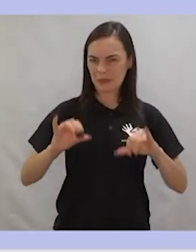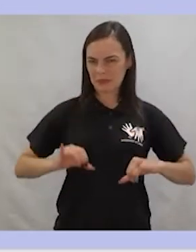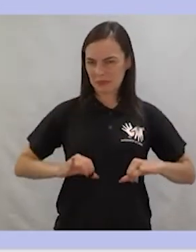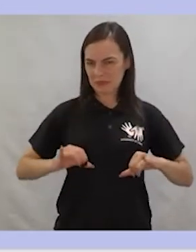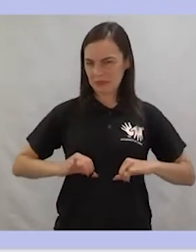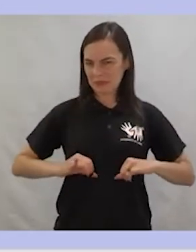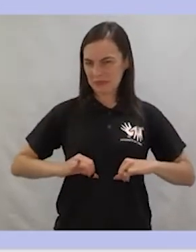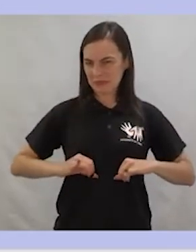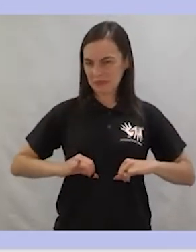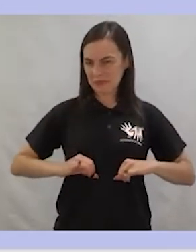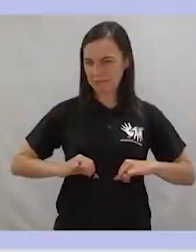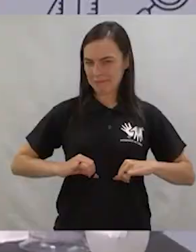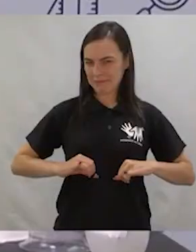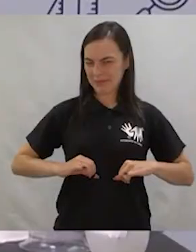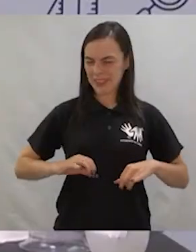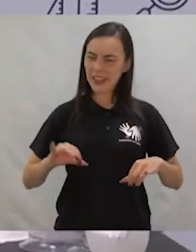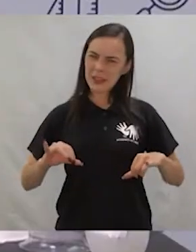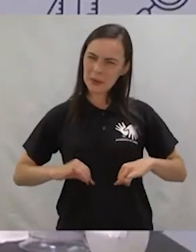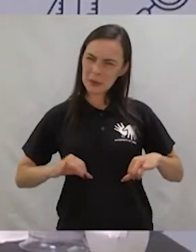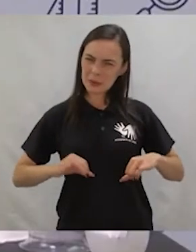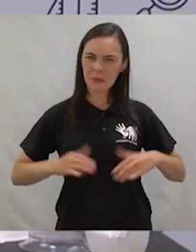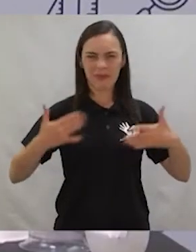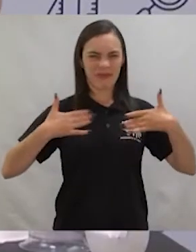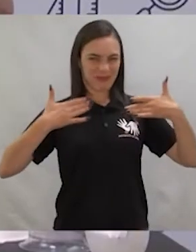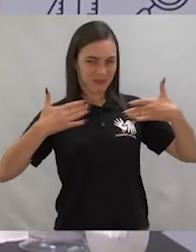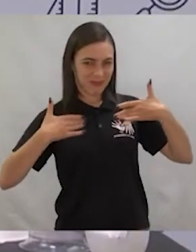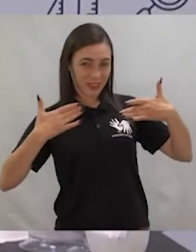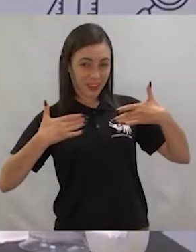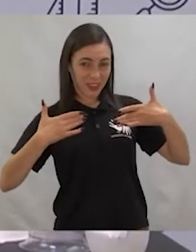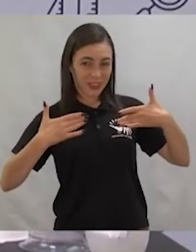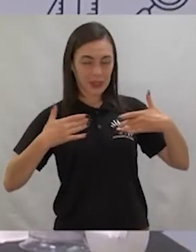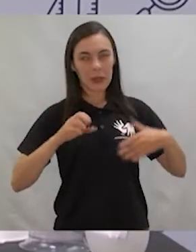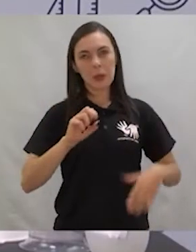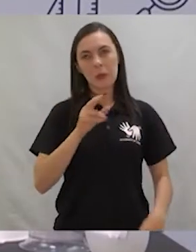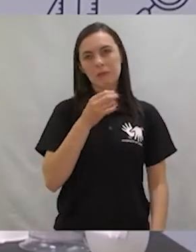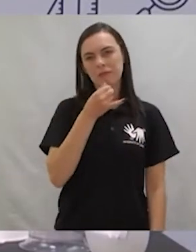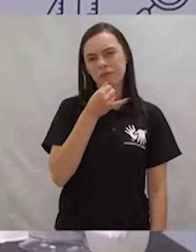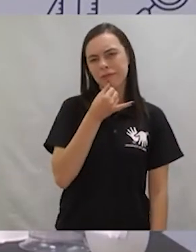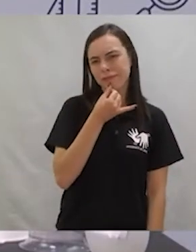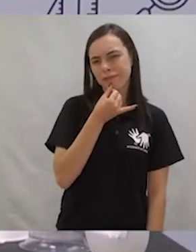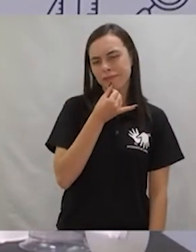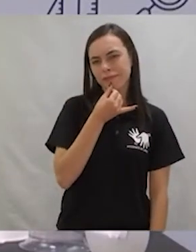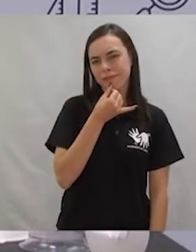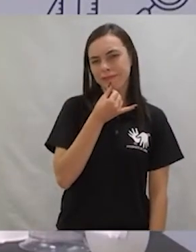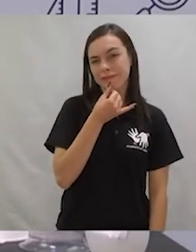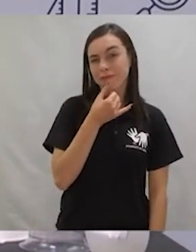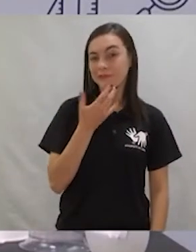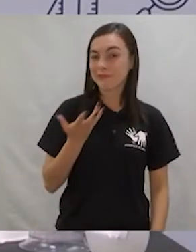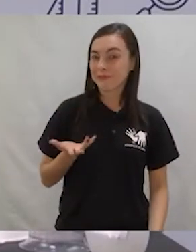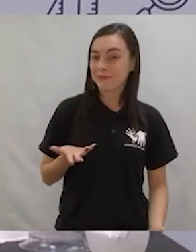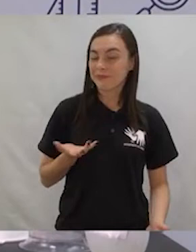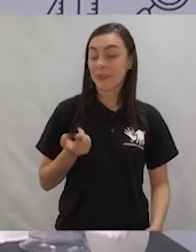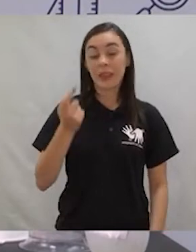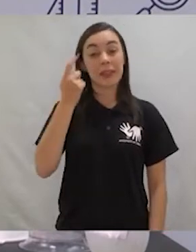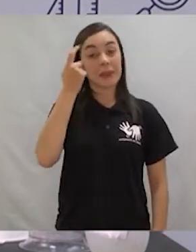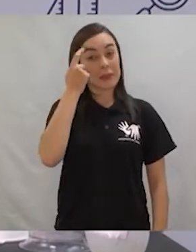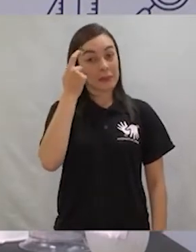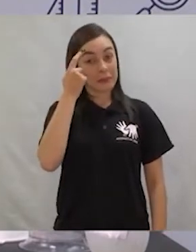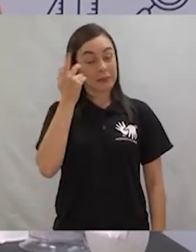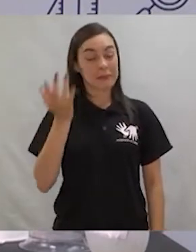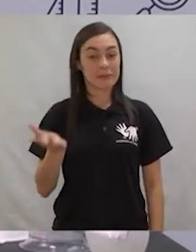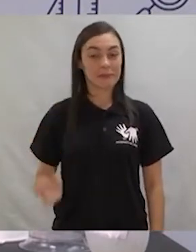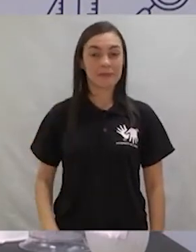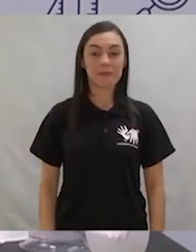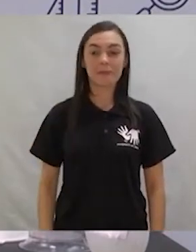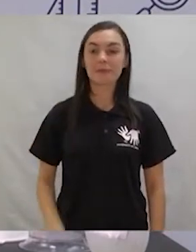estava sofrendo? Será que quando a gente está sofrendo, a gente fica alegre, a gente fica triste, né? Então, pensem